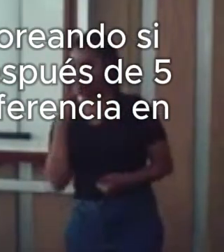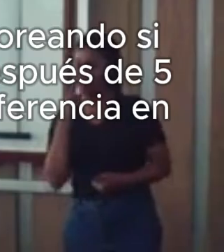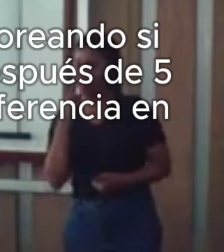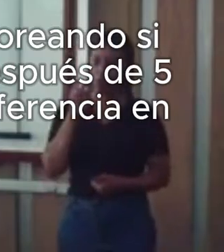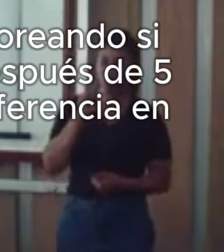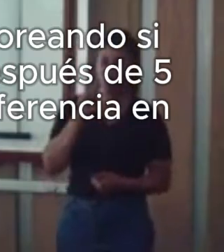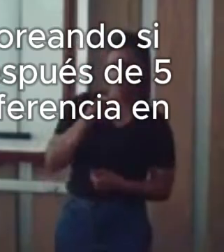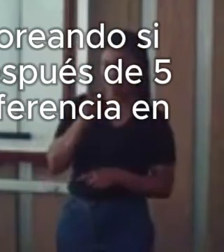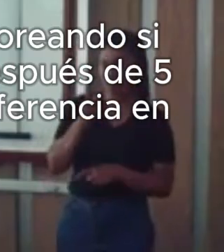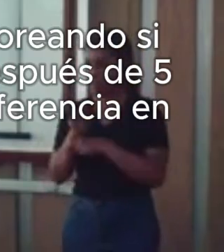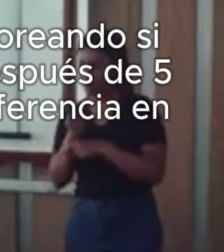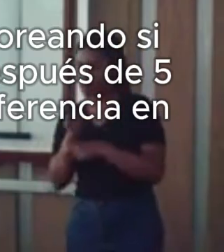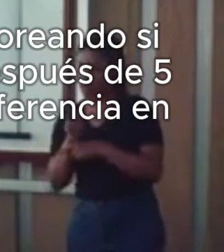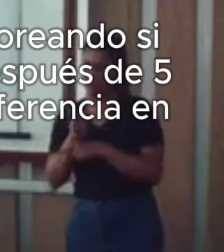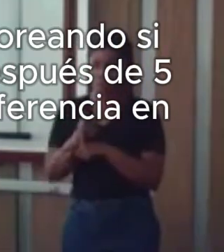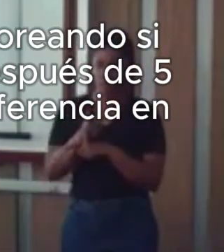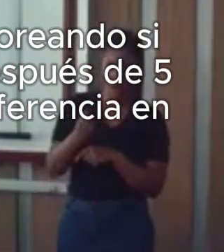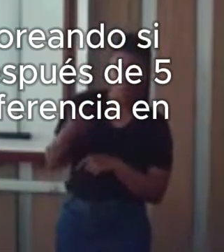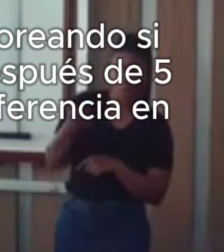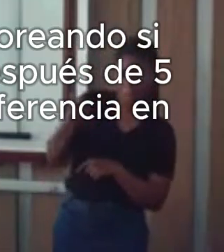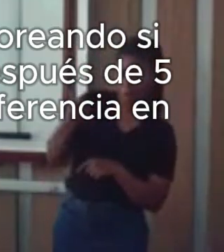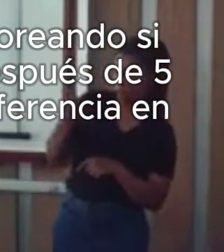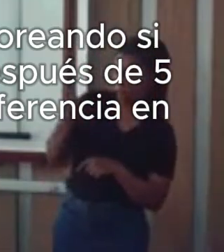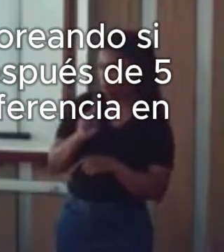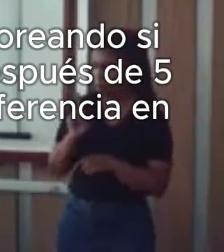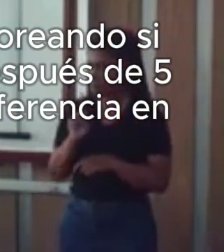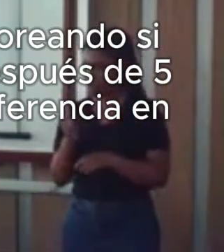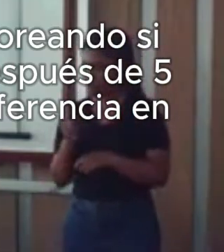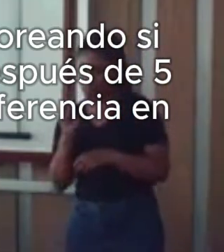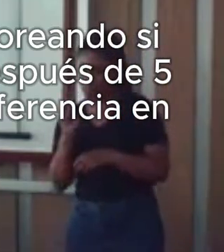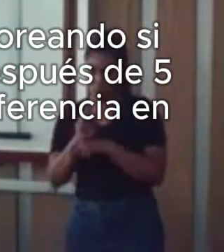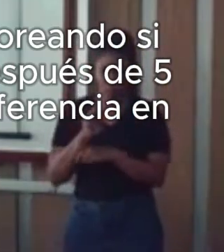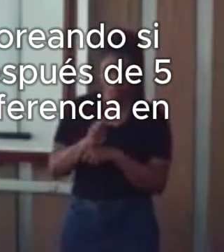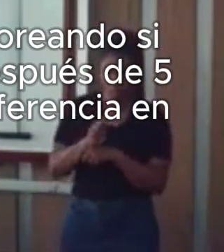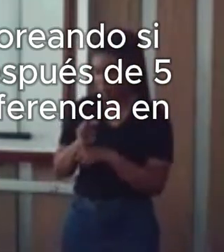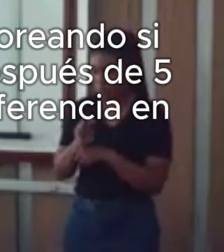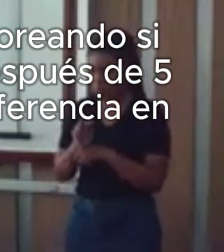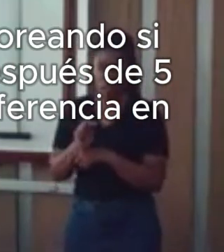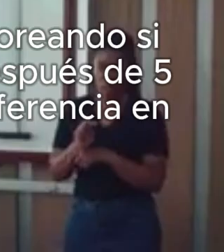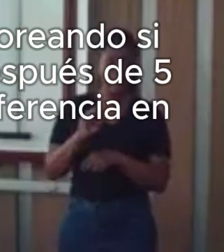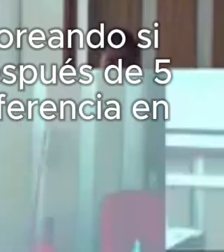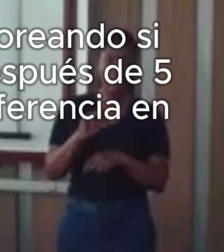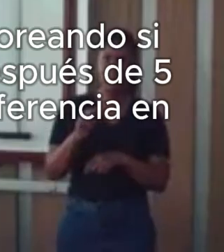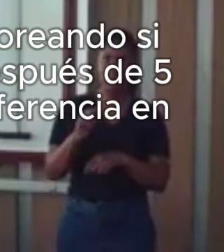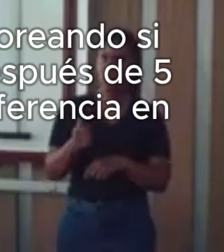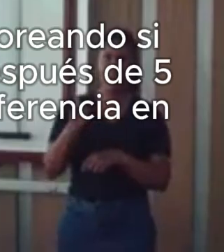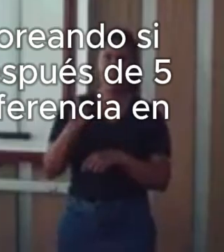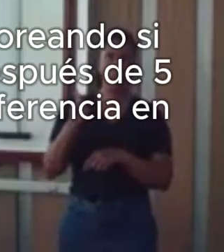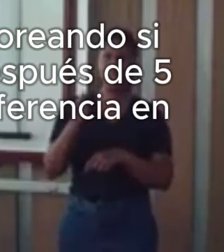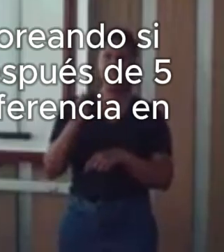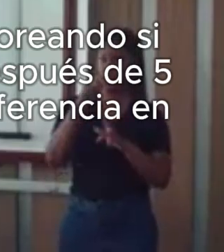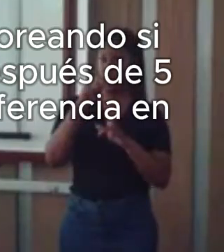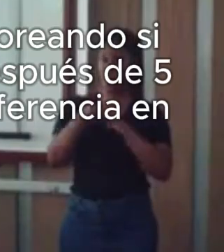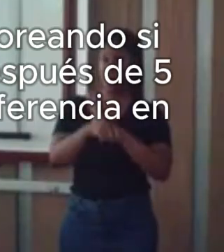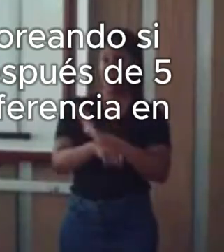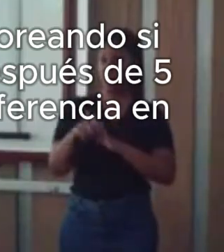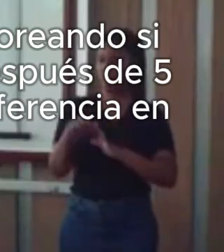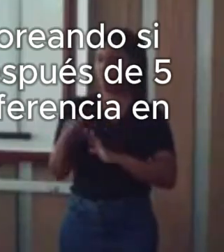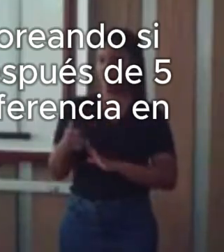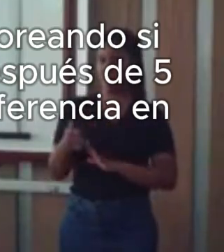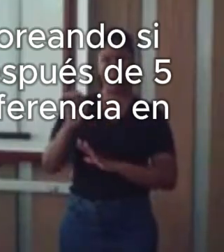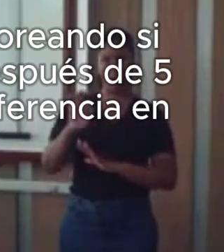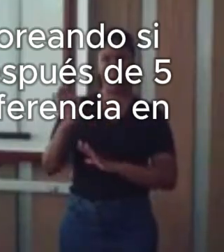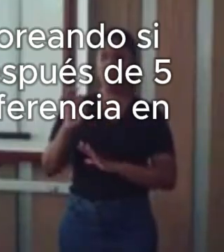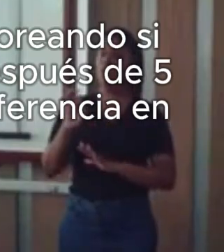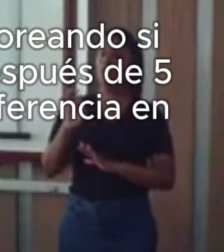melhorar ou se não vai. Monitora se ele vai melhorar, se não vai. Aí, o que acontece? Se ele não melhorar, depois de 5 meses, a gente faz